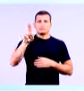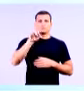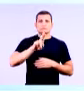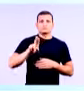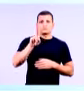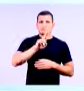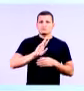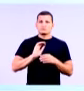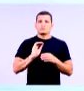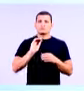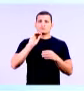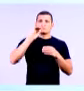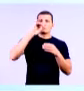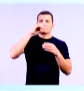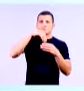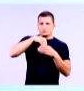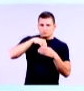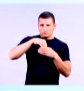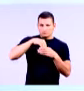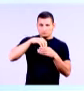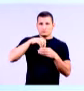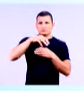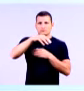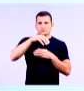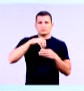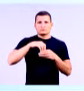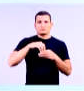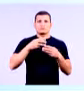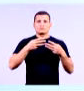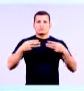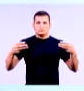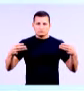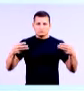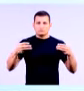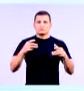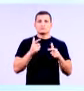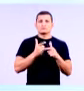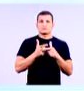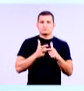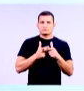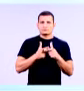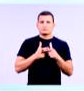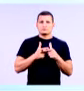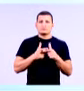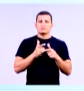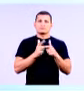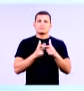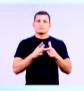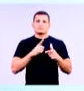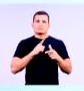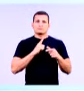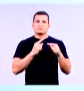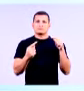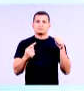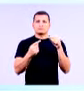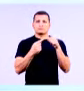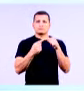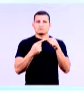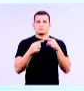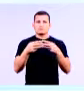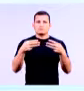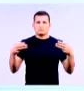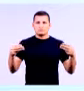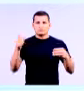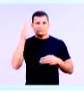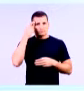vão ser utilizados dentro aqui do conteúdo de rede de computadores, ok? Por quê? Porque estão conectados à rede. Imagina o seguinte,